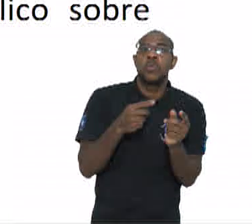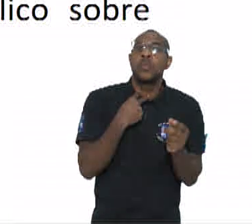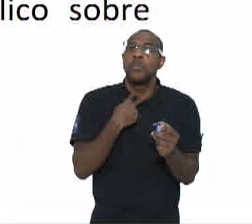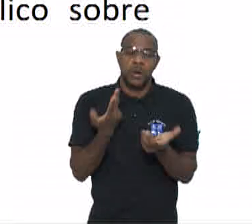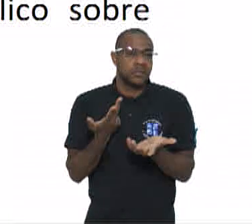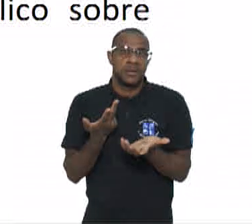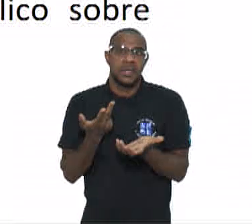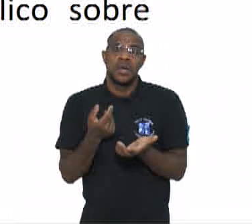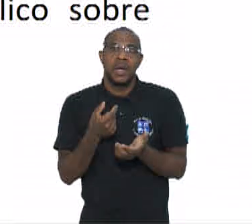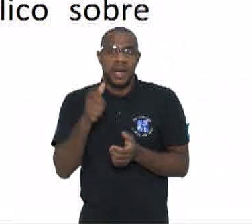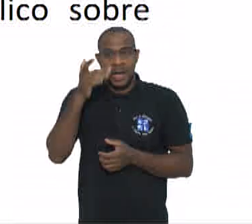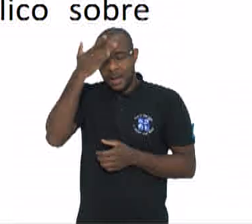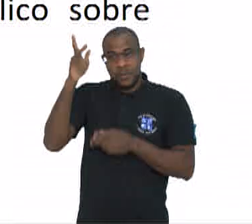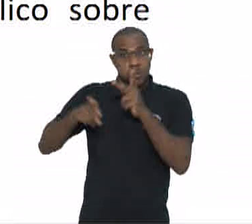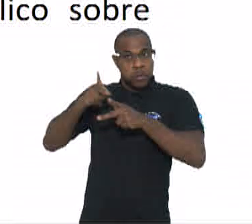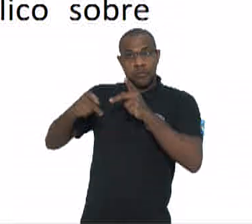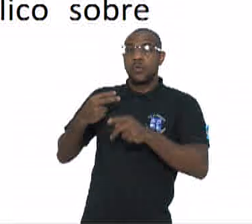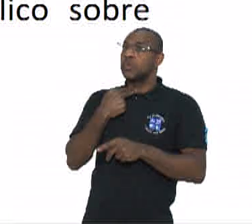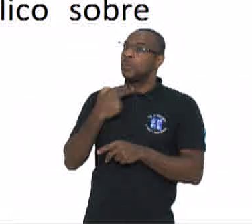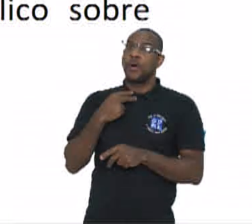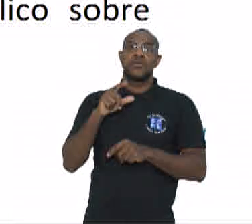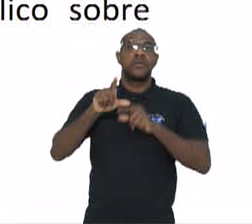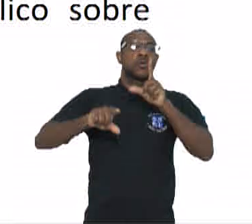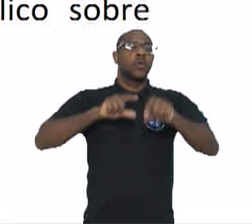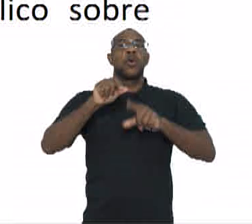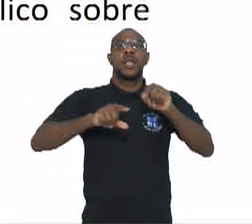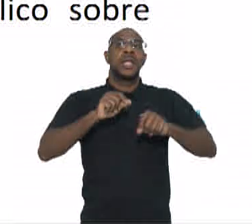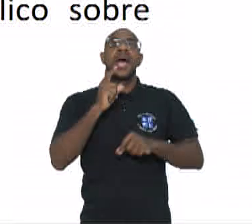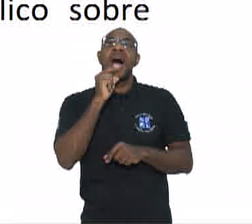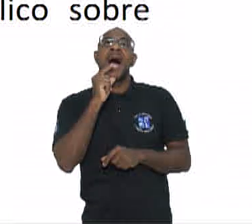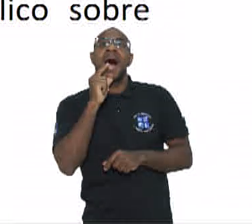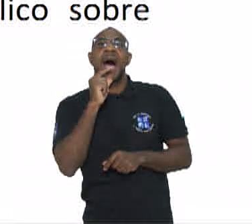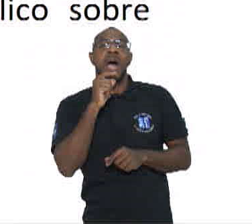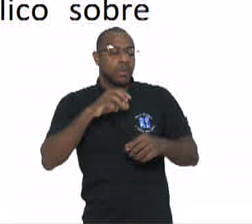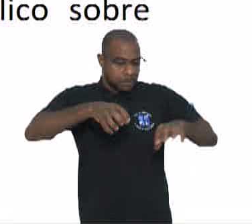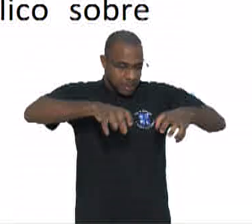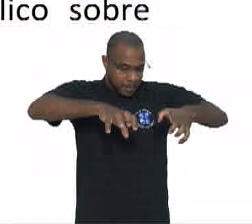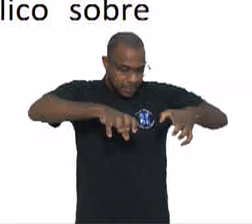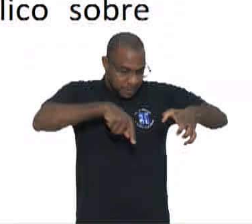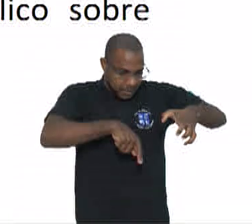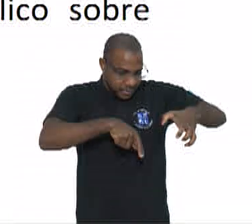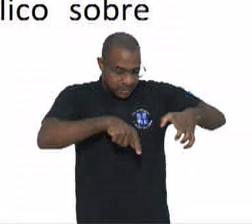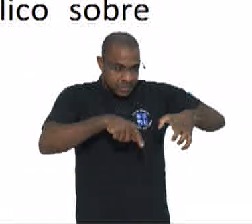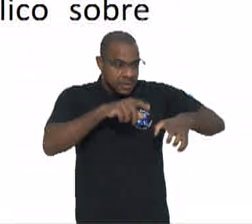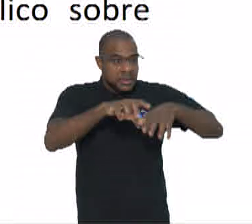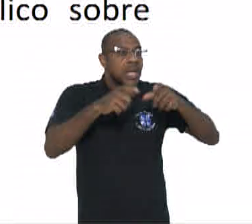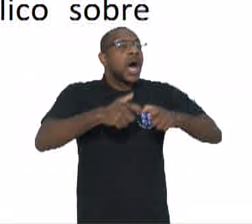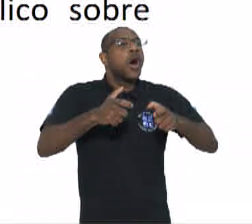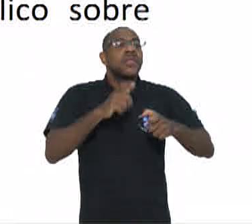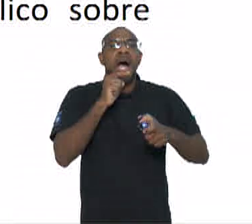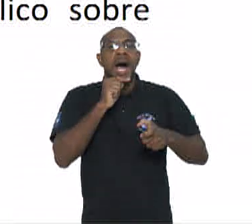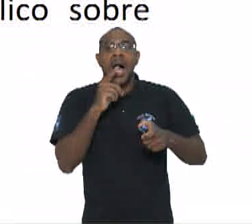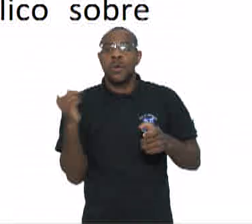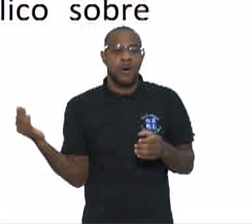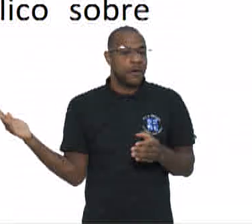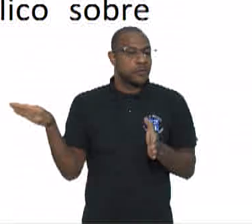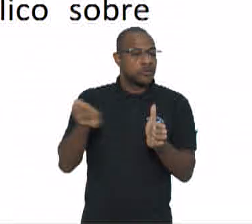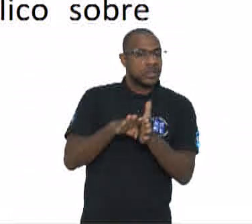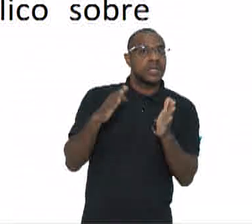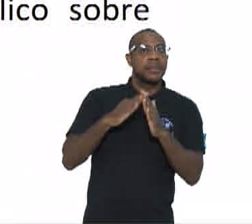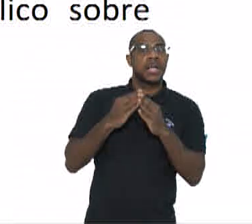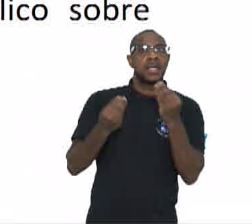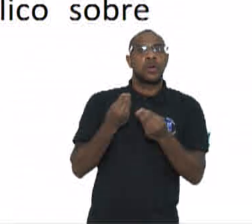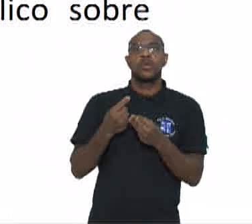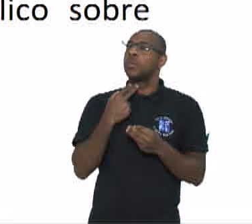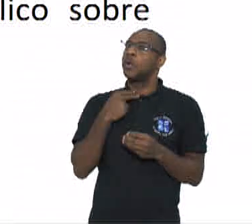água na hora de abrir a torneira, nem para qual operador vai seu esgoto. Grandes cidades mundo afora, como